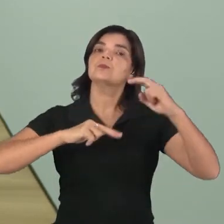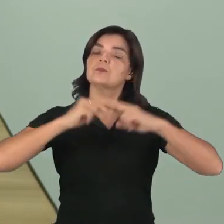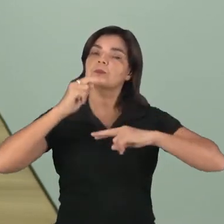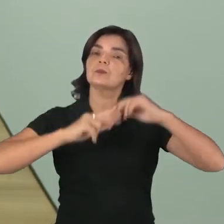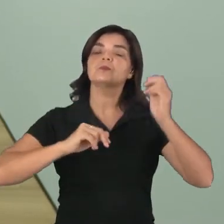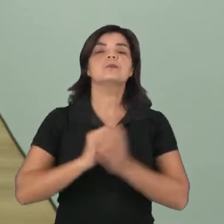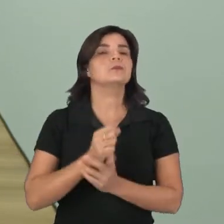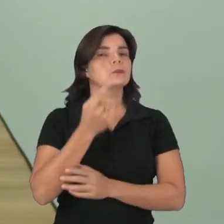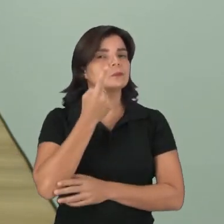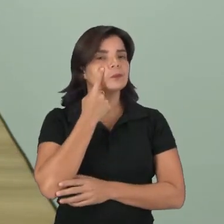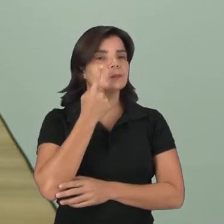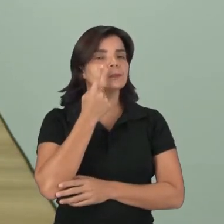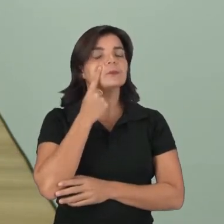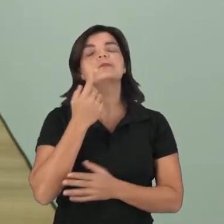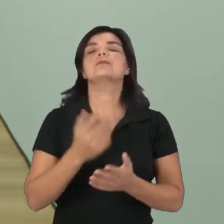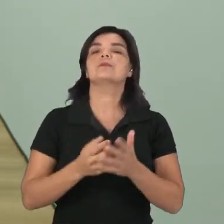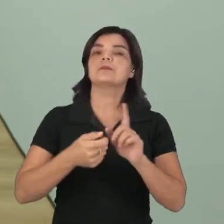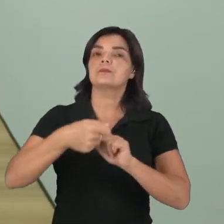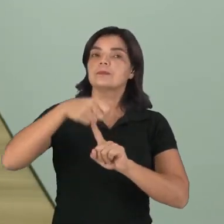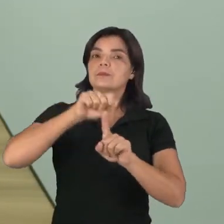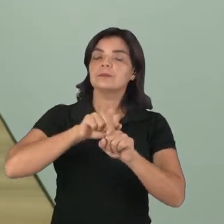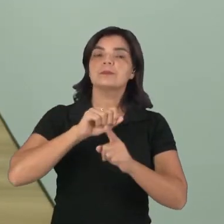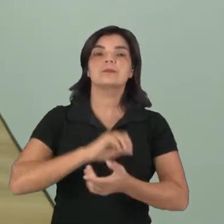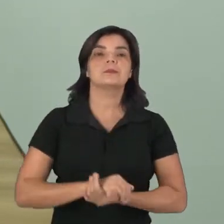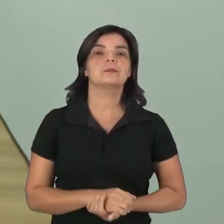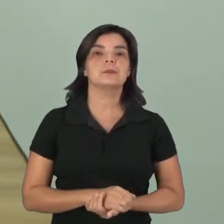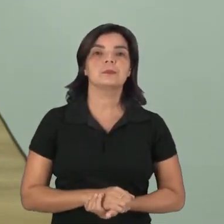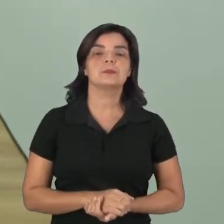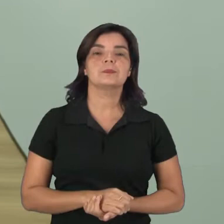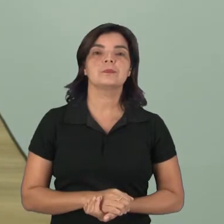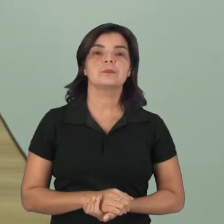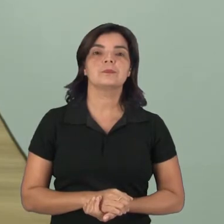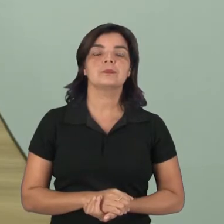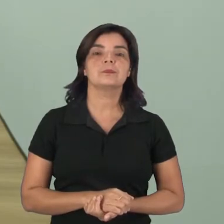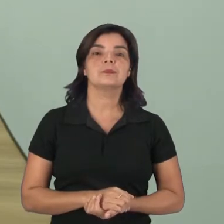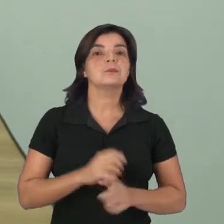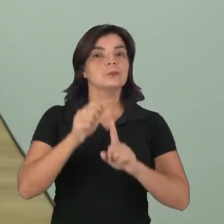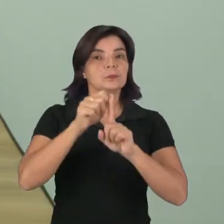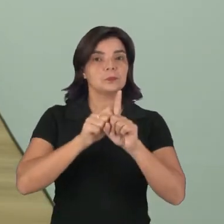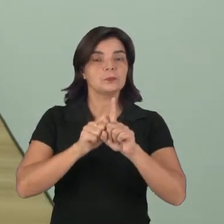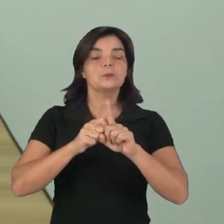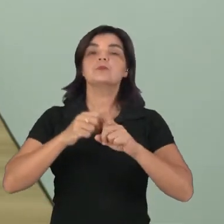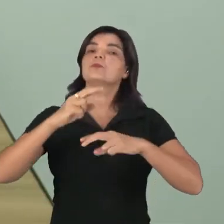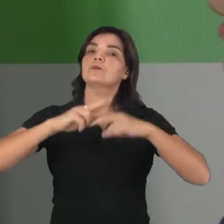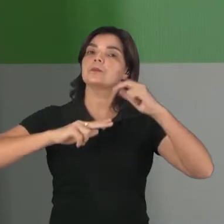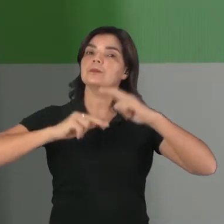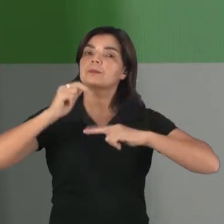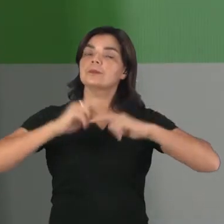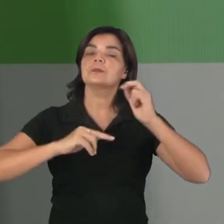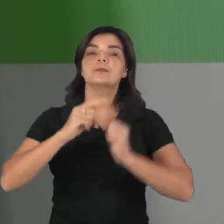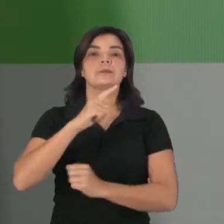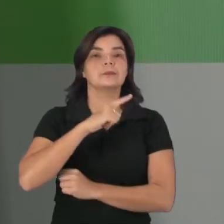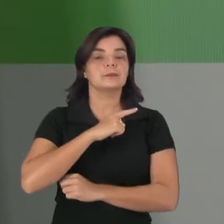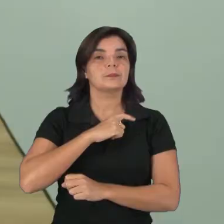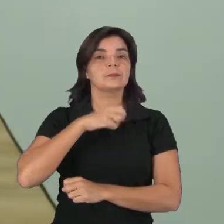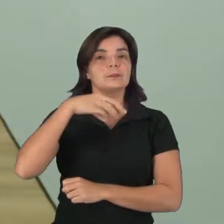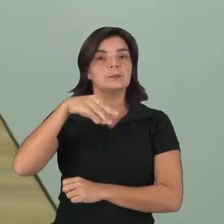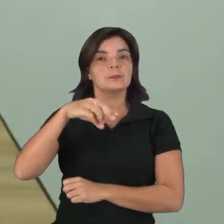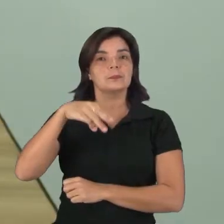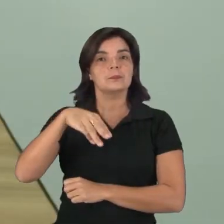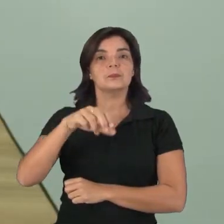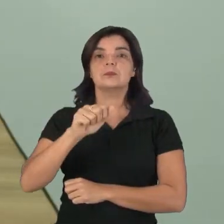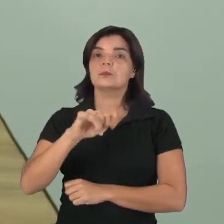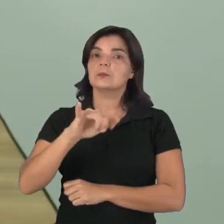30 dias vamos conferir então no calendário o mês de junho temos aqui